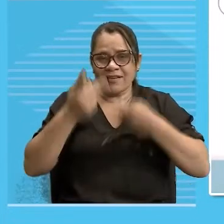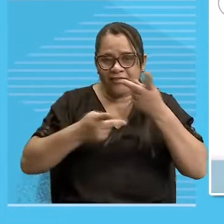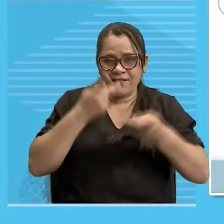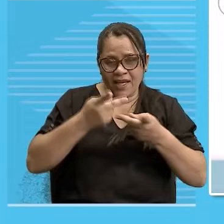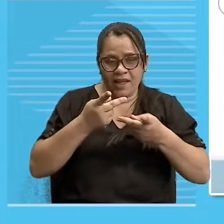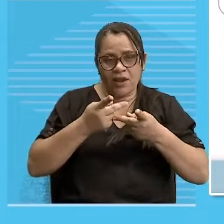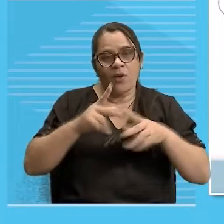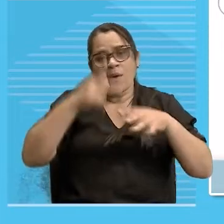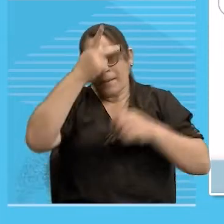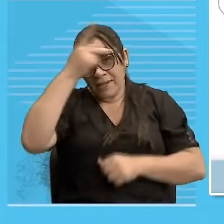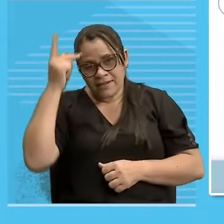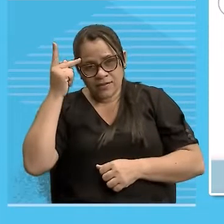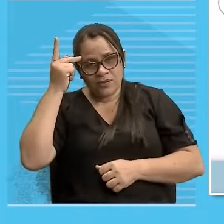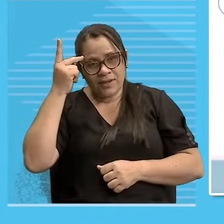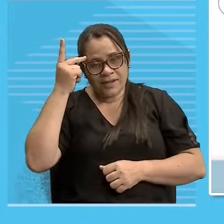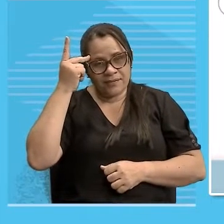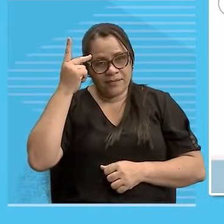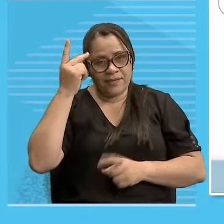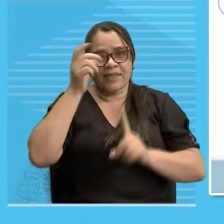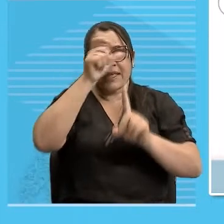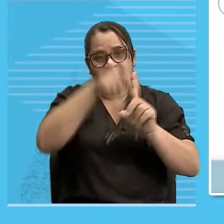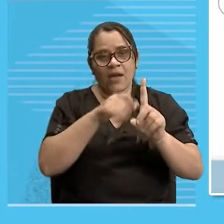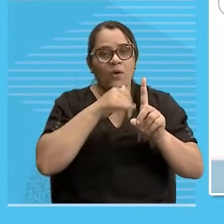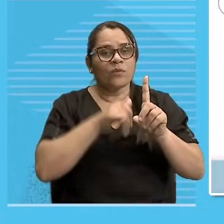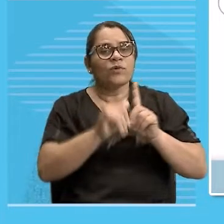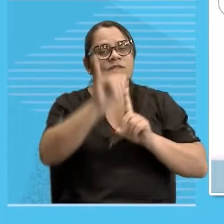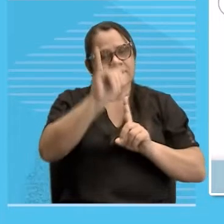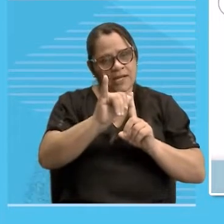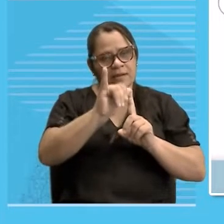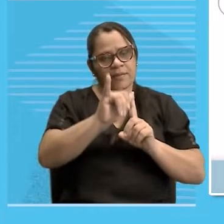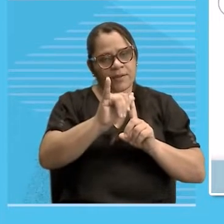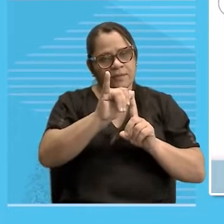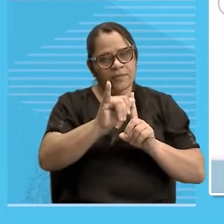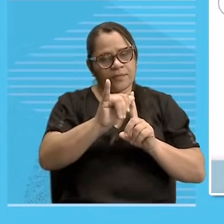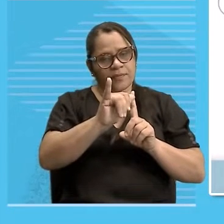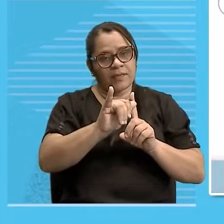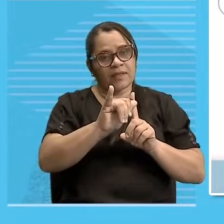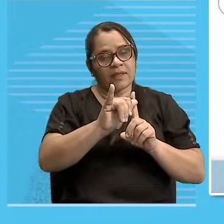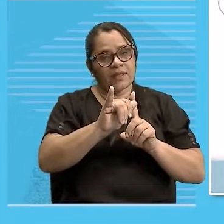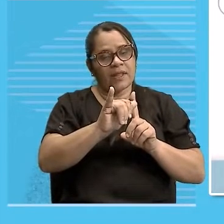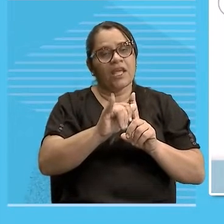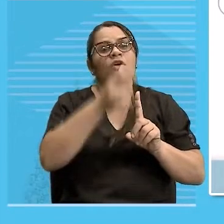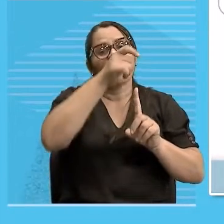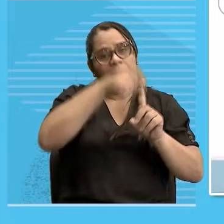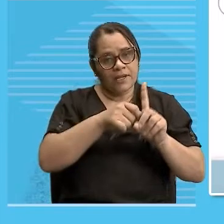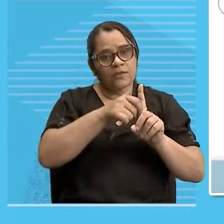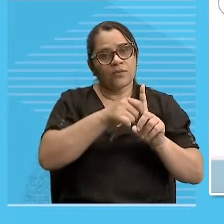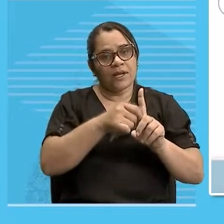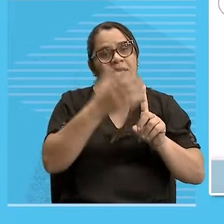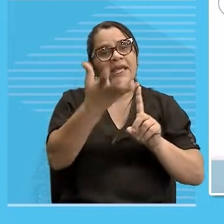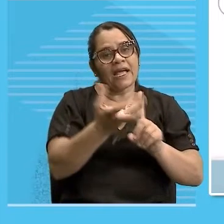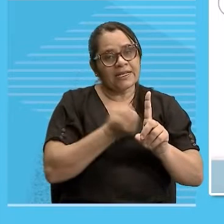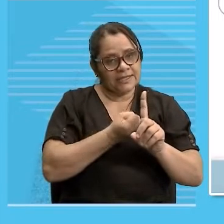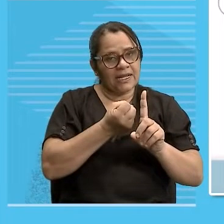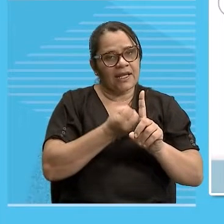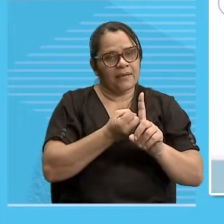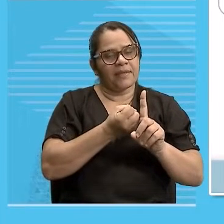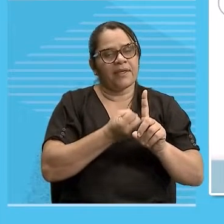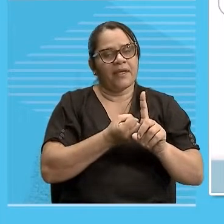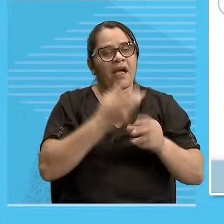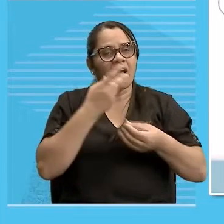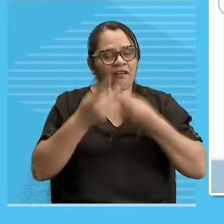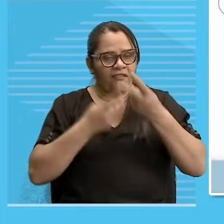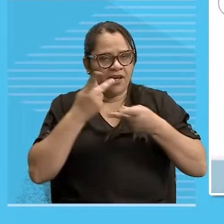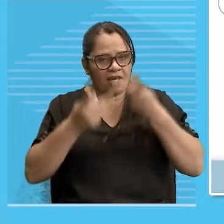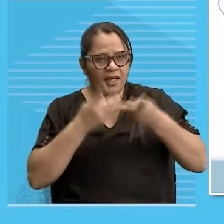se sente, né? Quer dizer, é uma voz que sai para expressar os seus próprios sentimentos e emoções. Por isso que eu disse para vocês